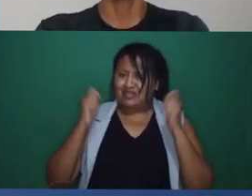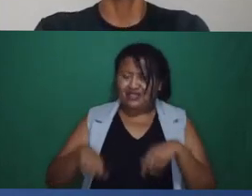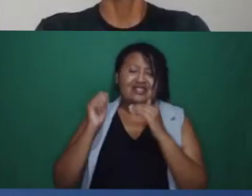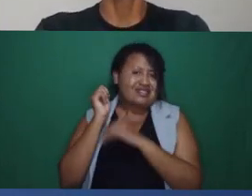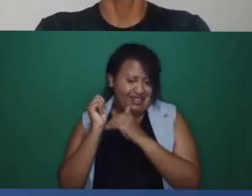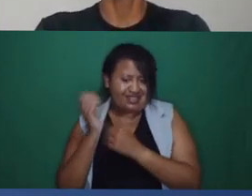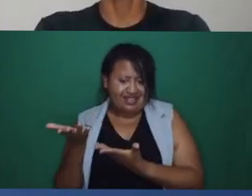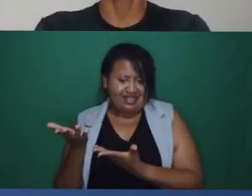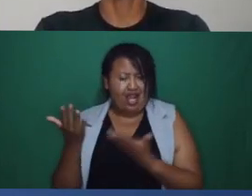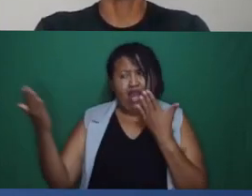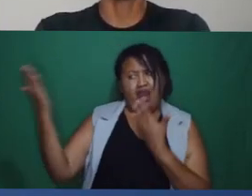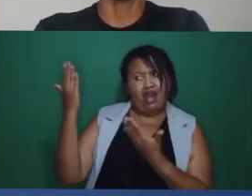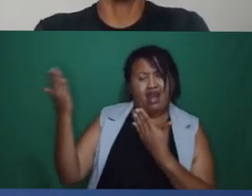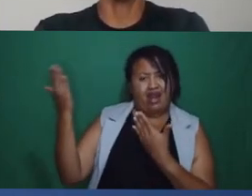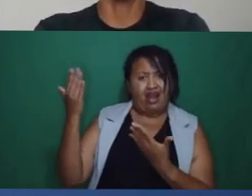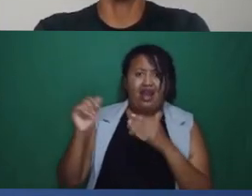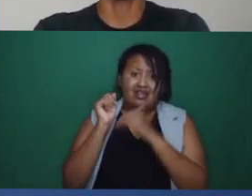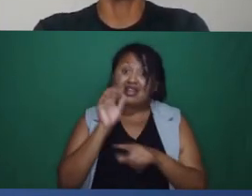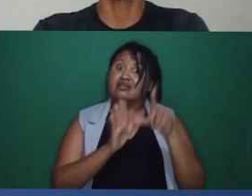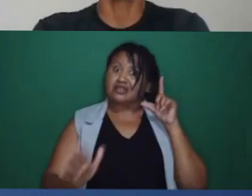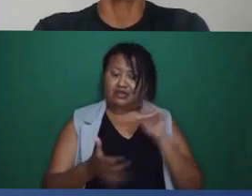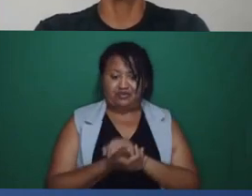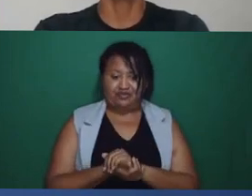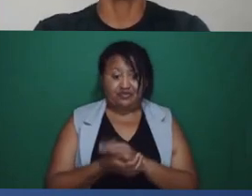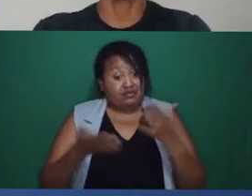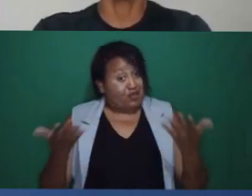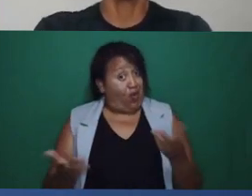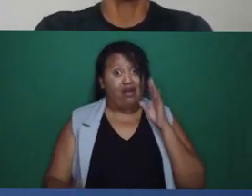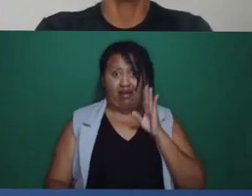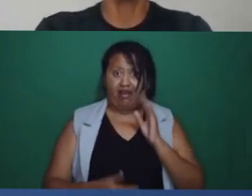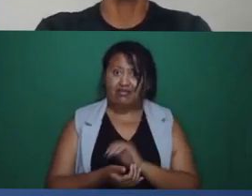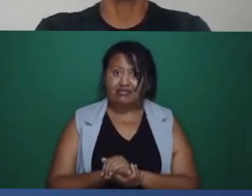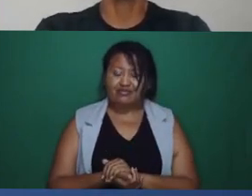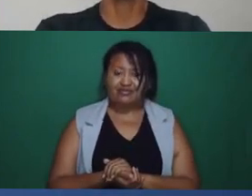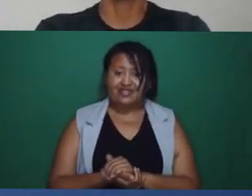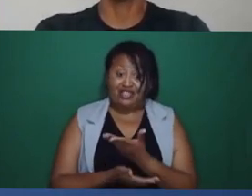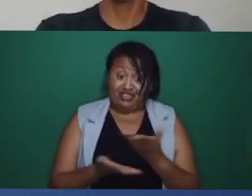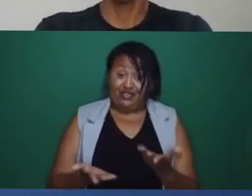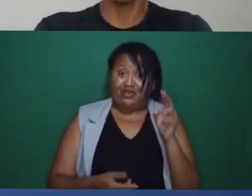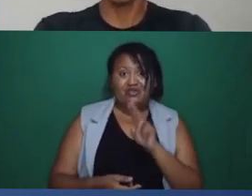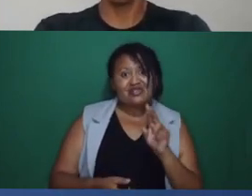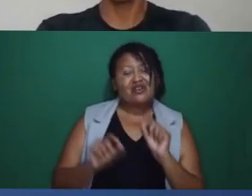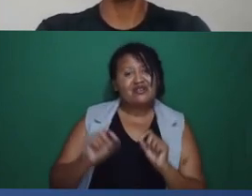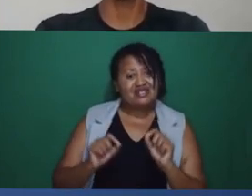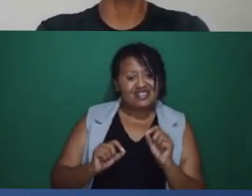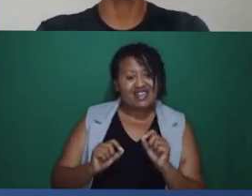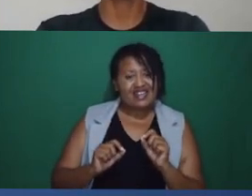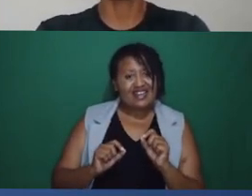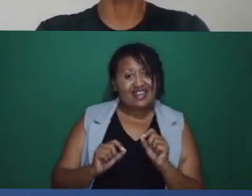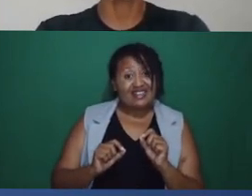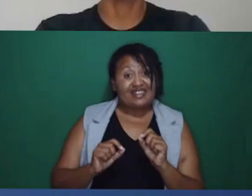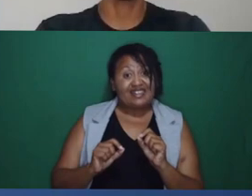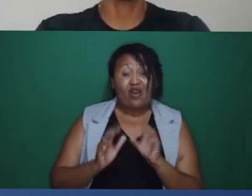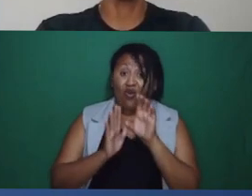senha em relação a senha anterior Olha que legal a gente vai utilizar aí os conceitos